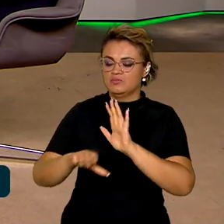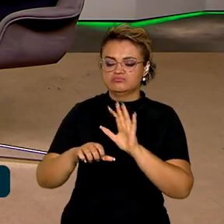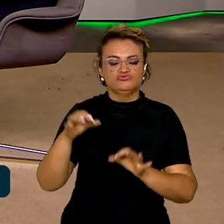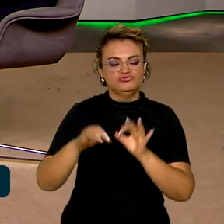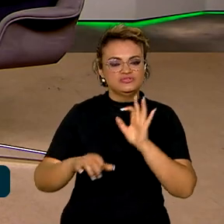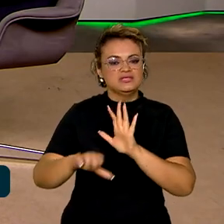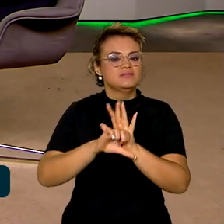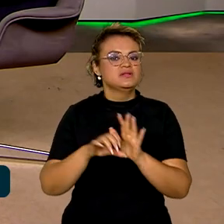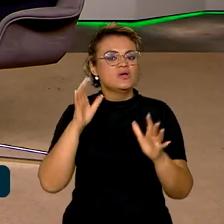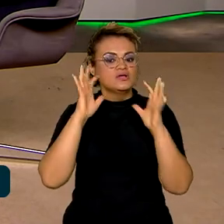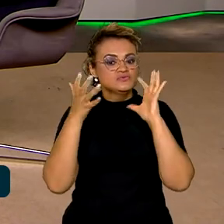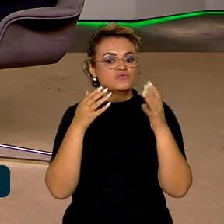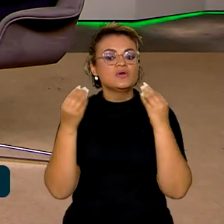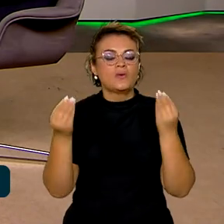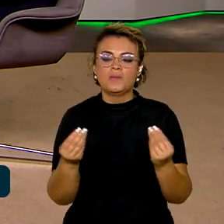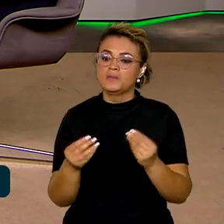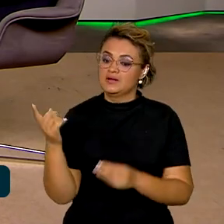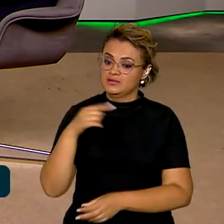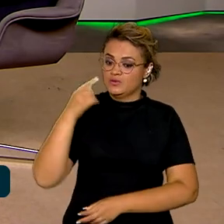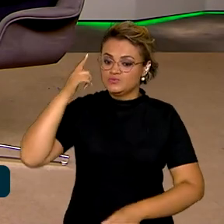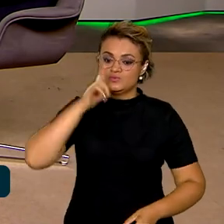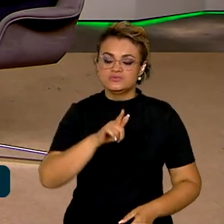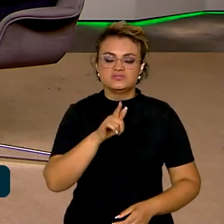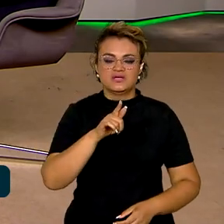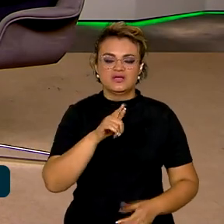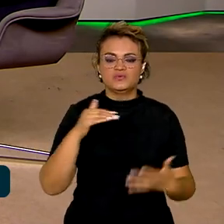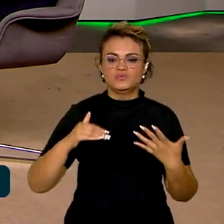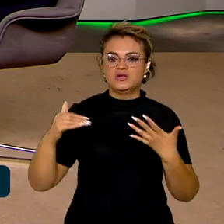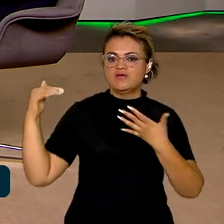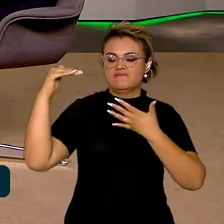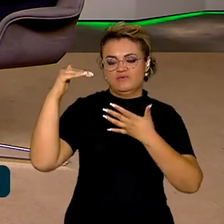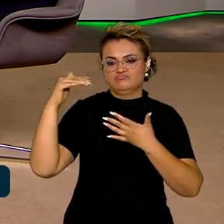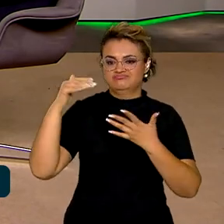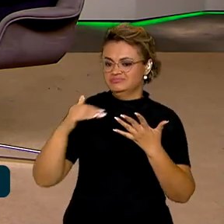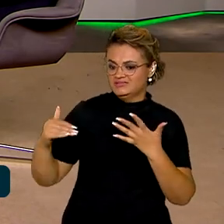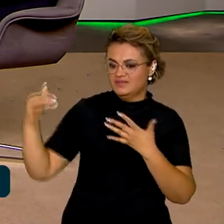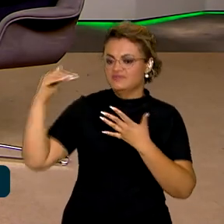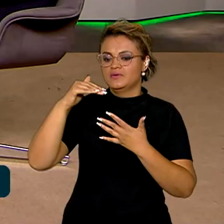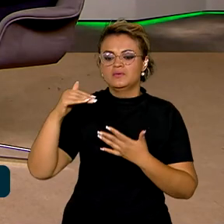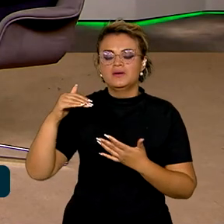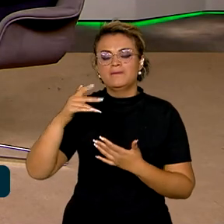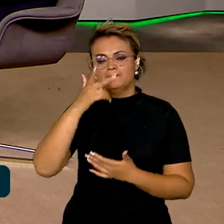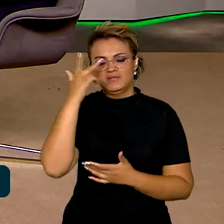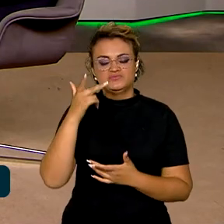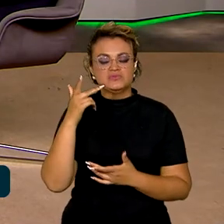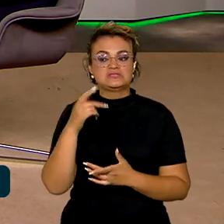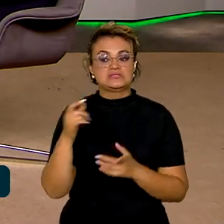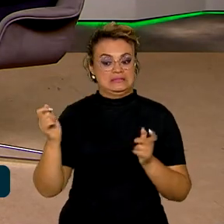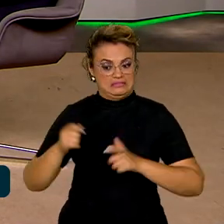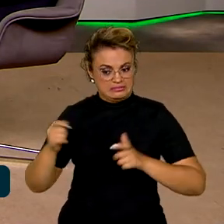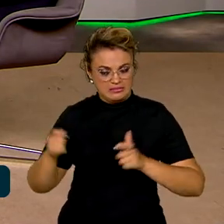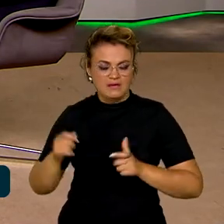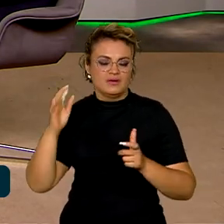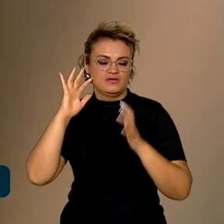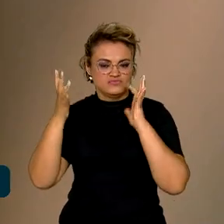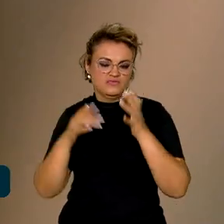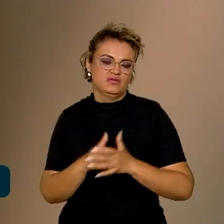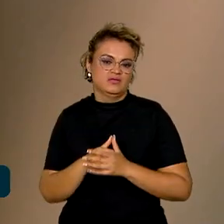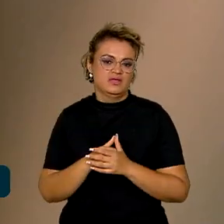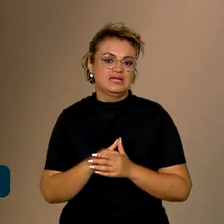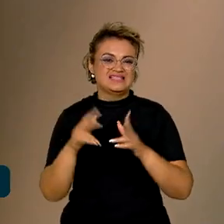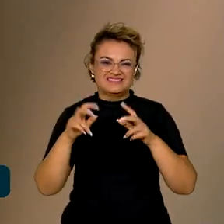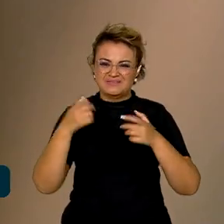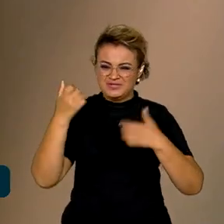de fato consigamos chegar nos escalões mais altos, né? Gente realmente com poder, né? Hoje em dia, no debate